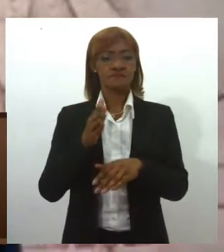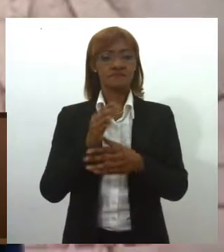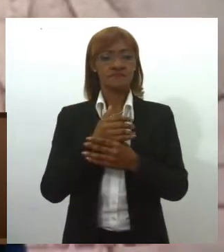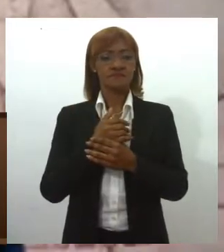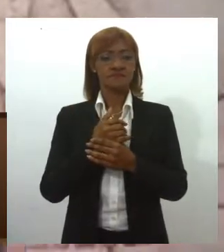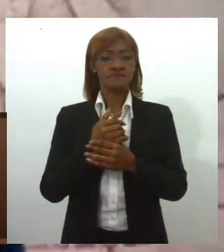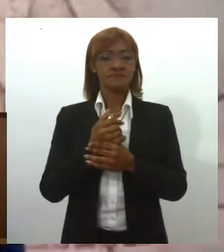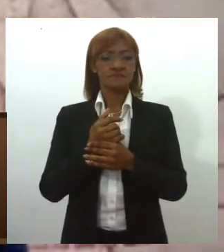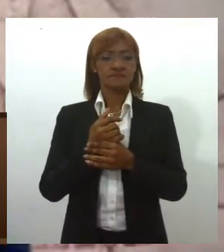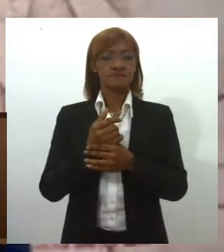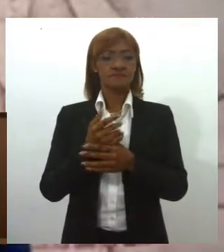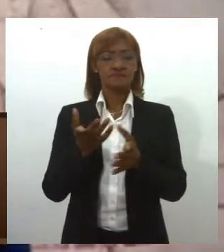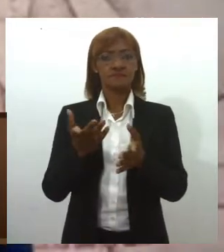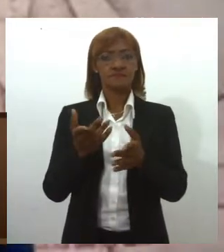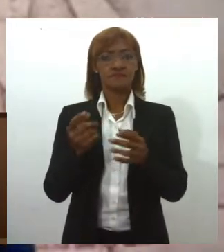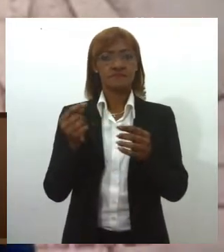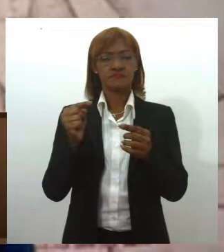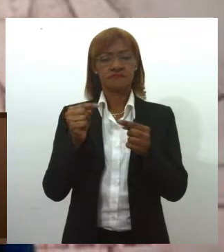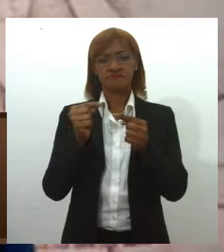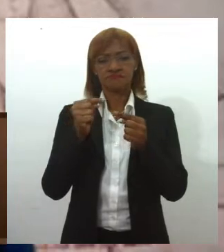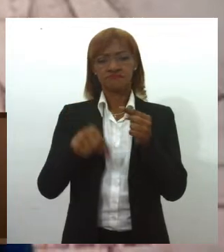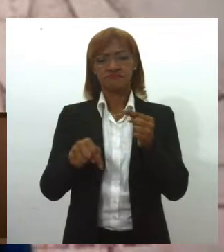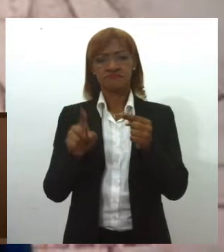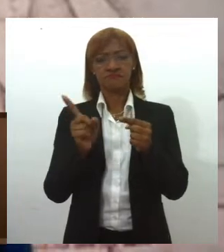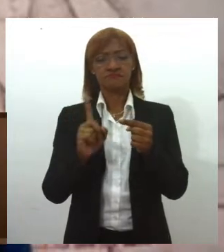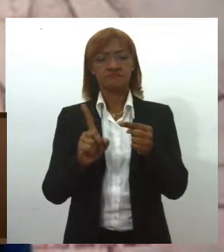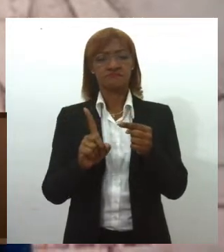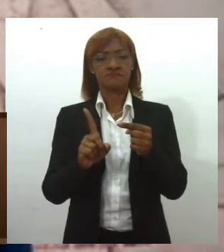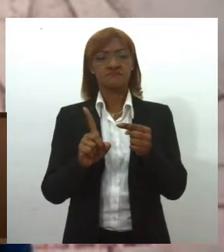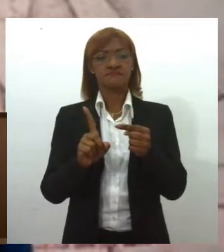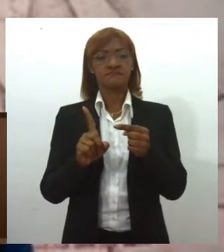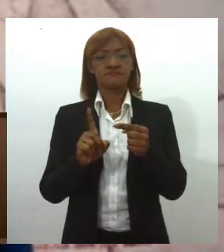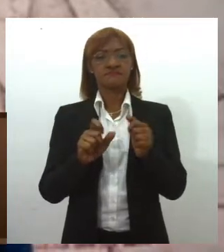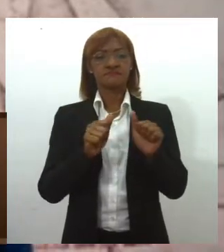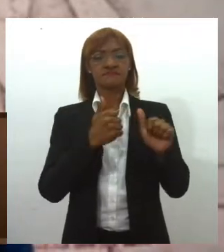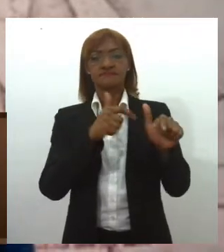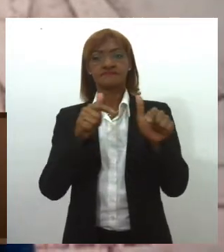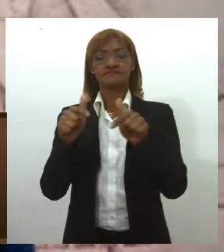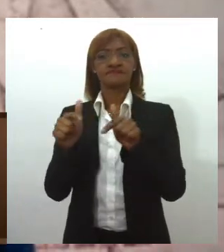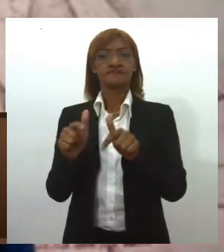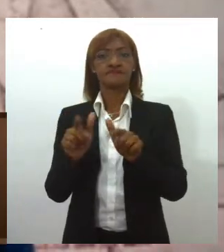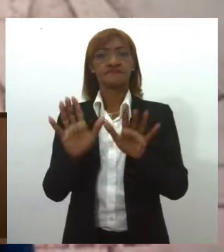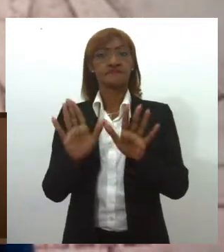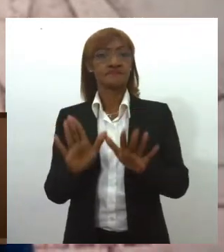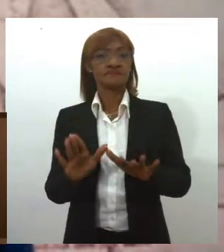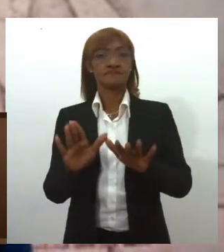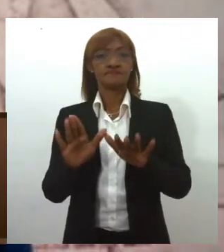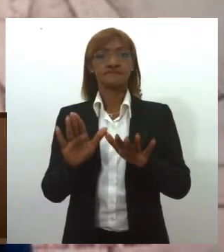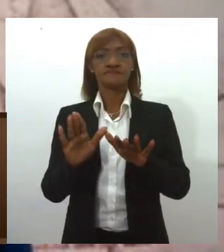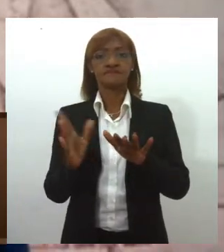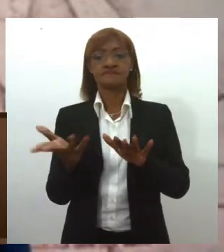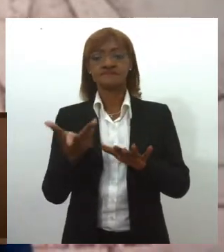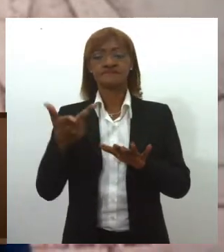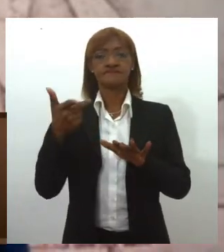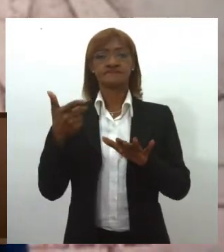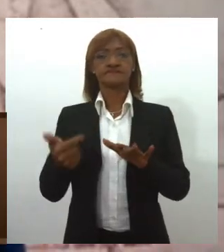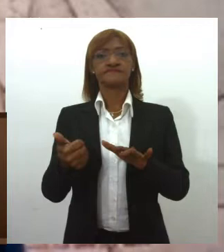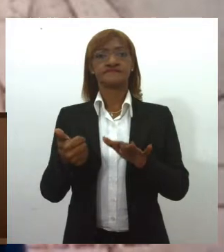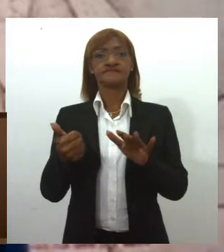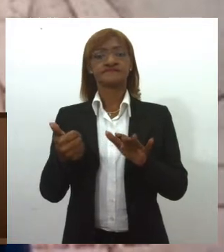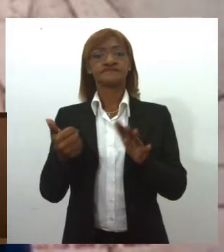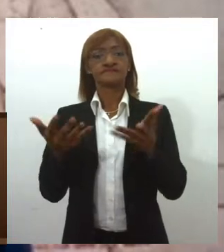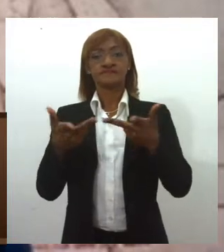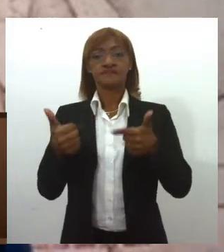não tem relação, obviamente, com as atividades do paciente. Mas obesidade, em